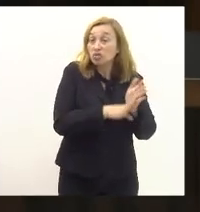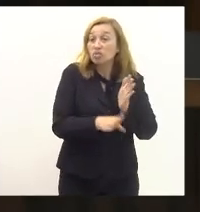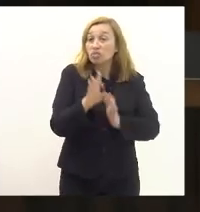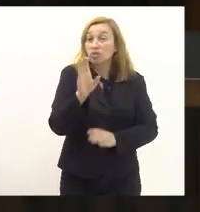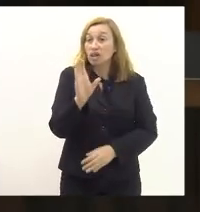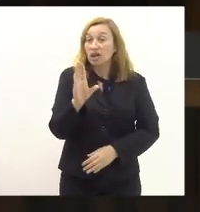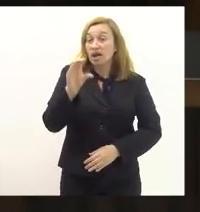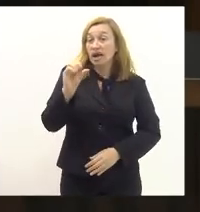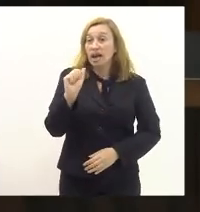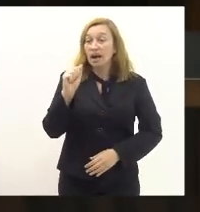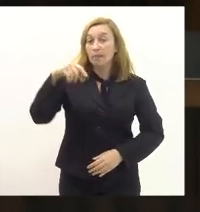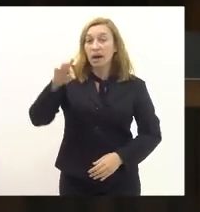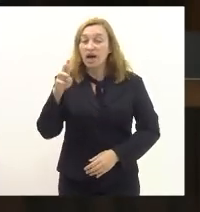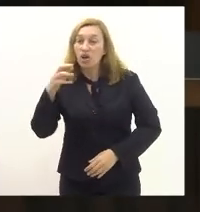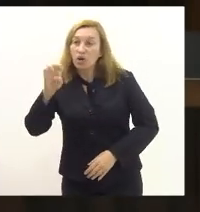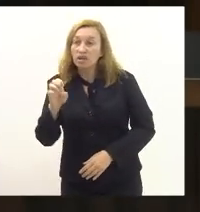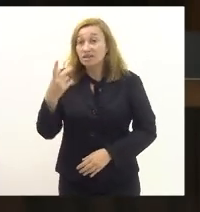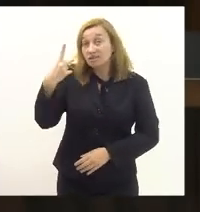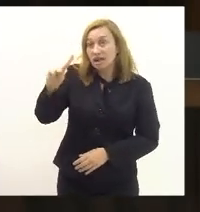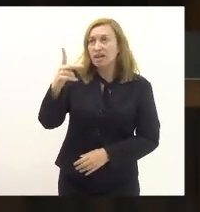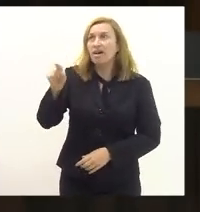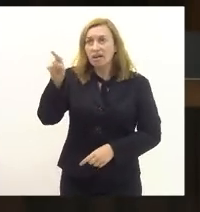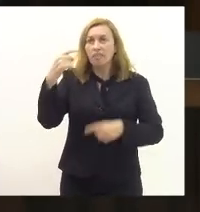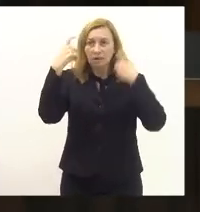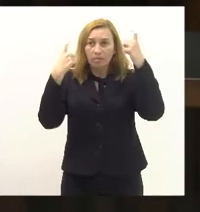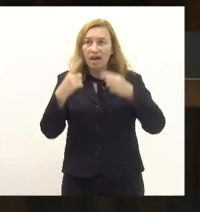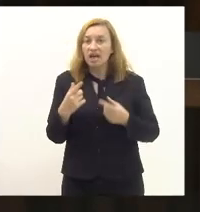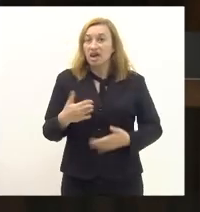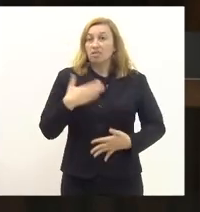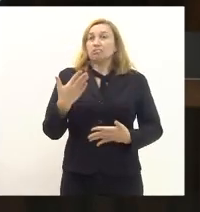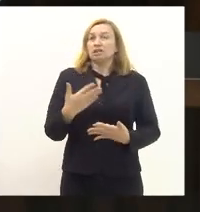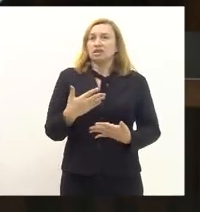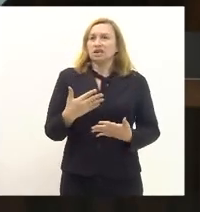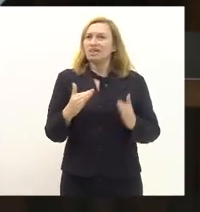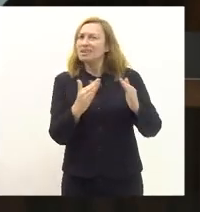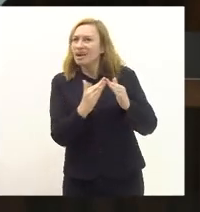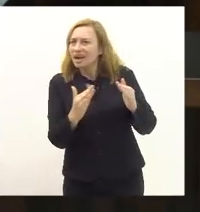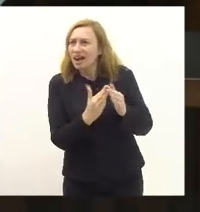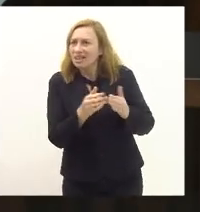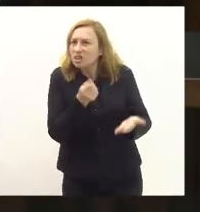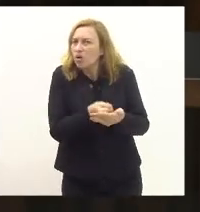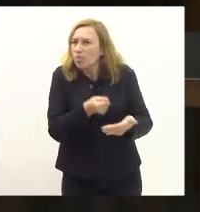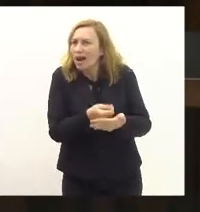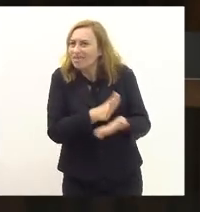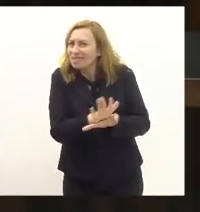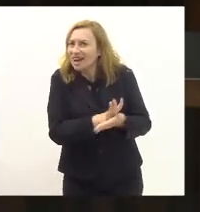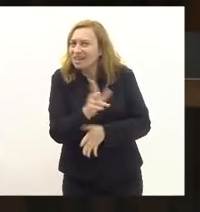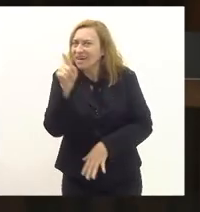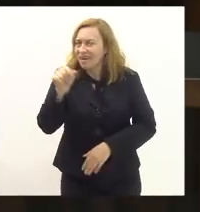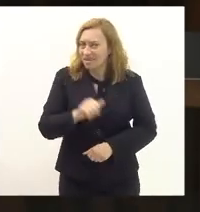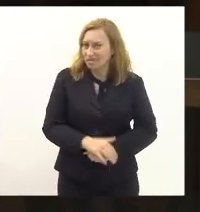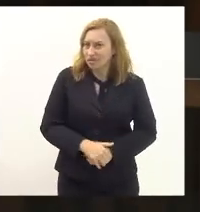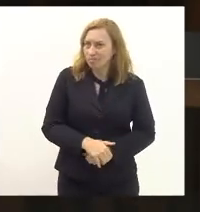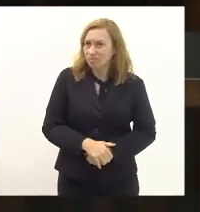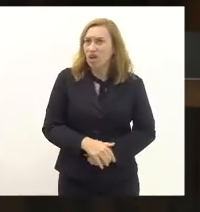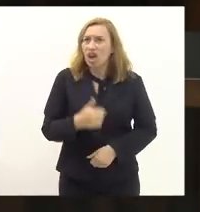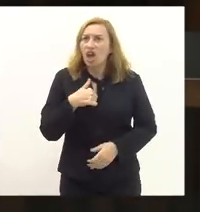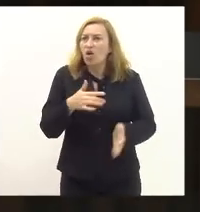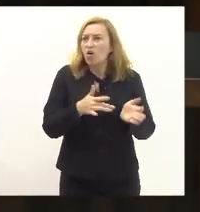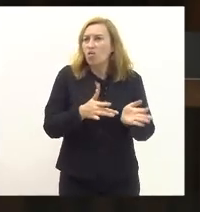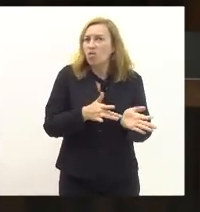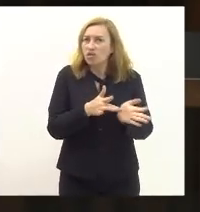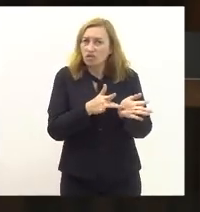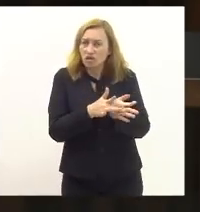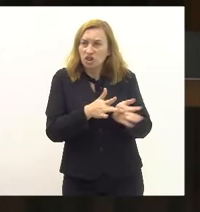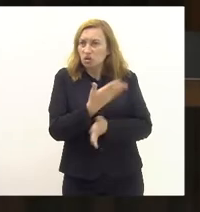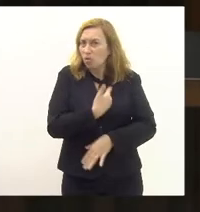preocupar. E me causa até espanto que essa casa não tenha cobrado devidamente a ele isso. Eu fiz,